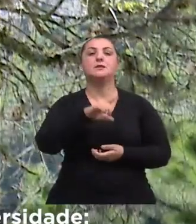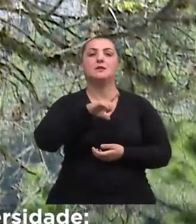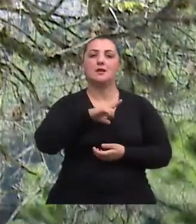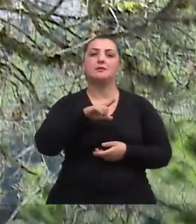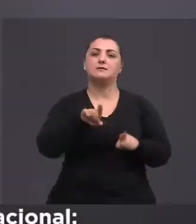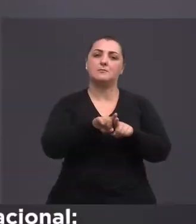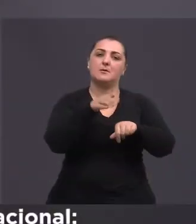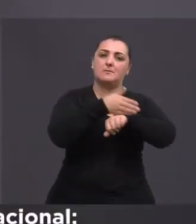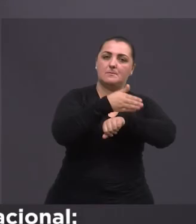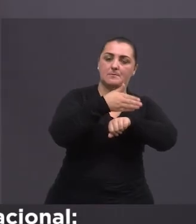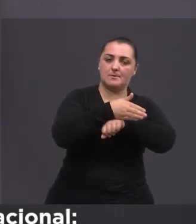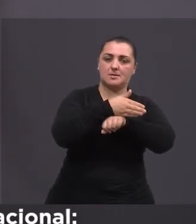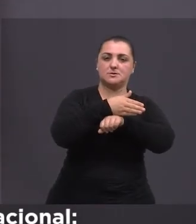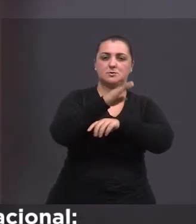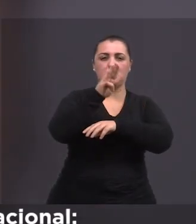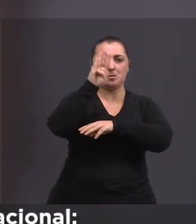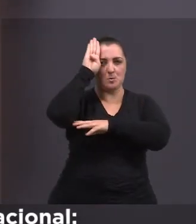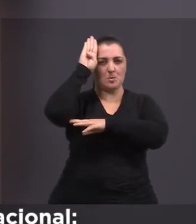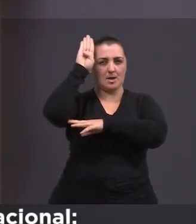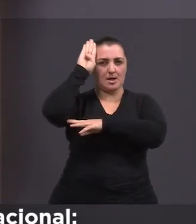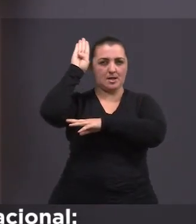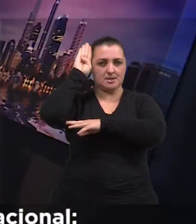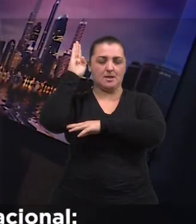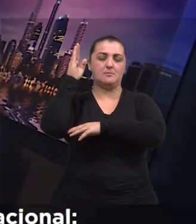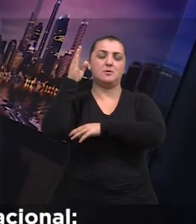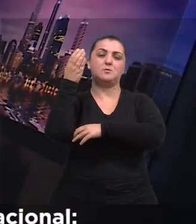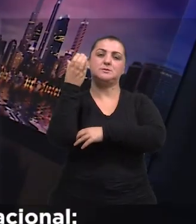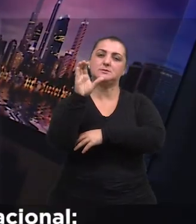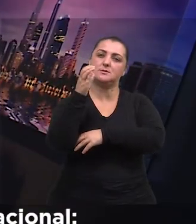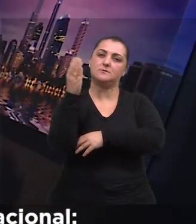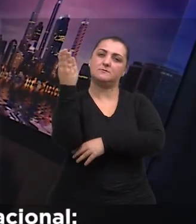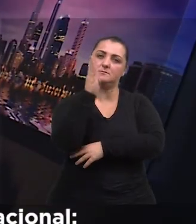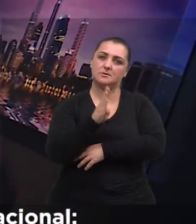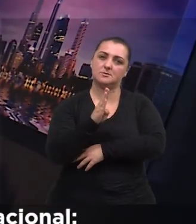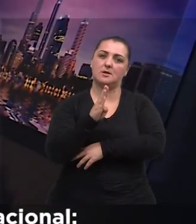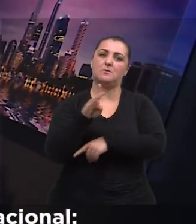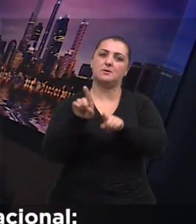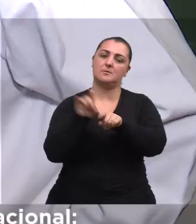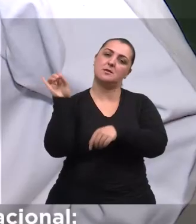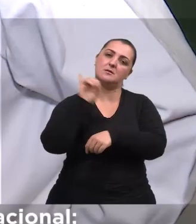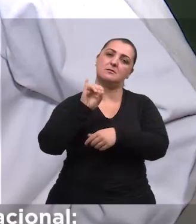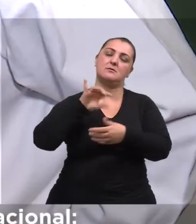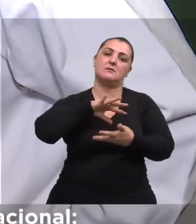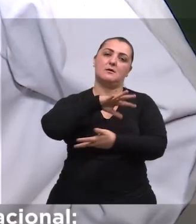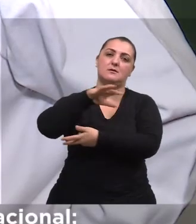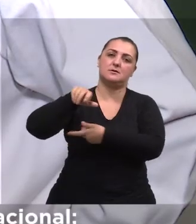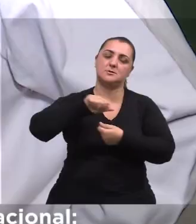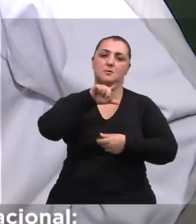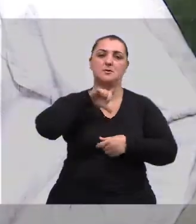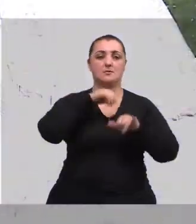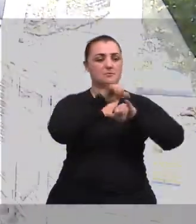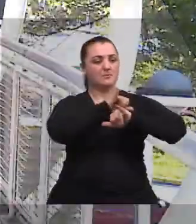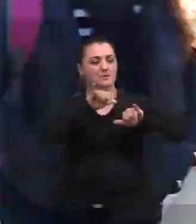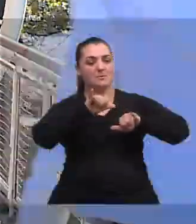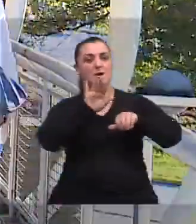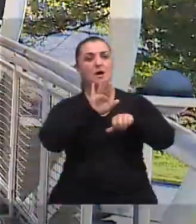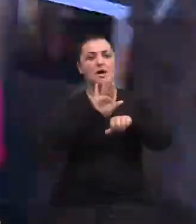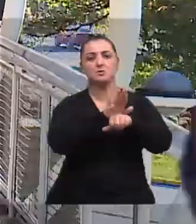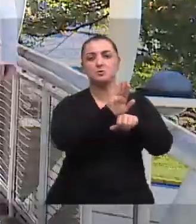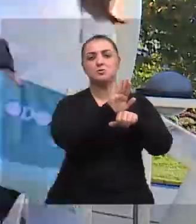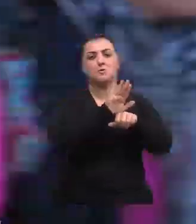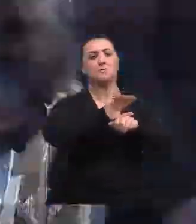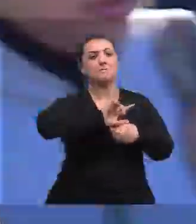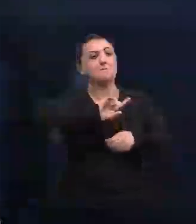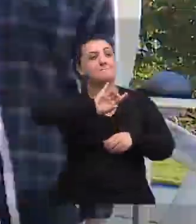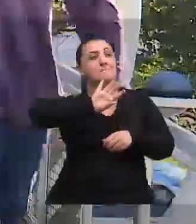universidade. Está inserida no cenário acadêmico e científico nacional e internacional. Possui programas